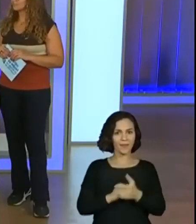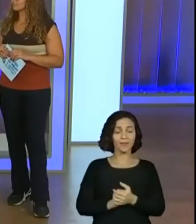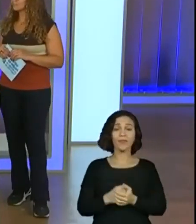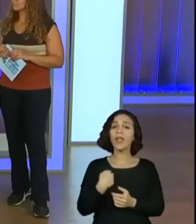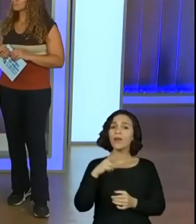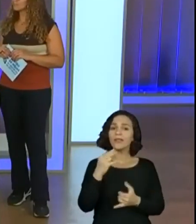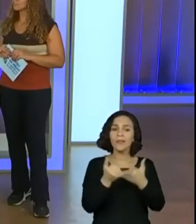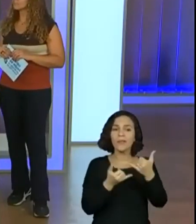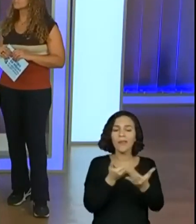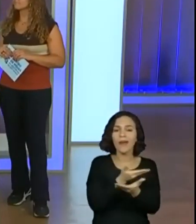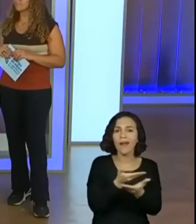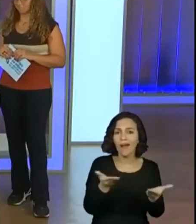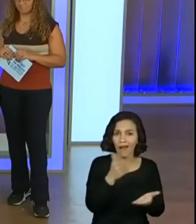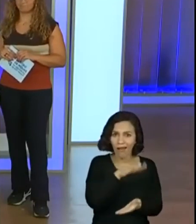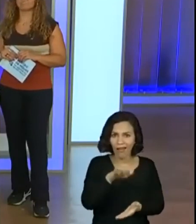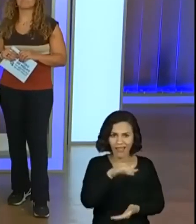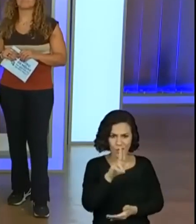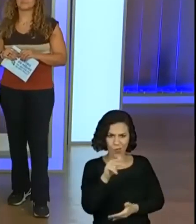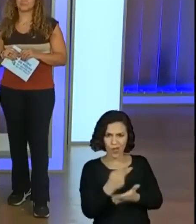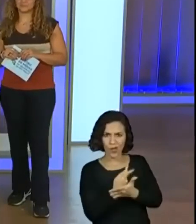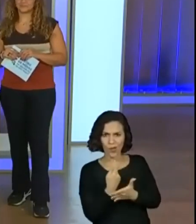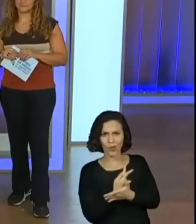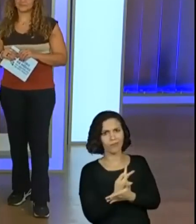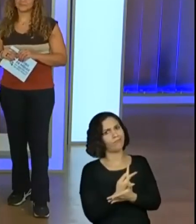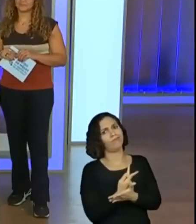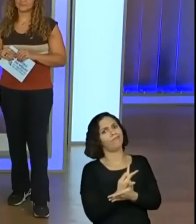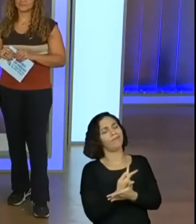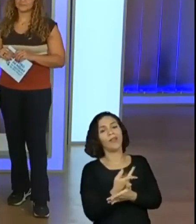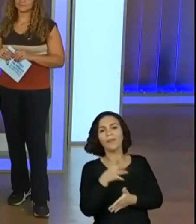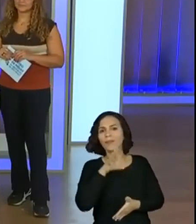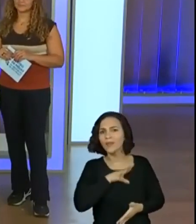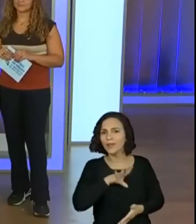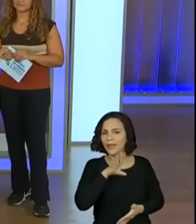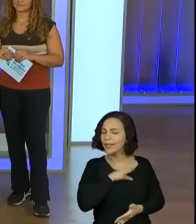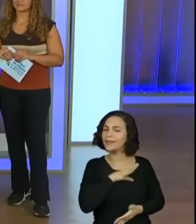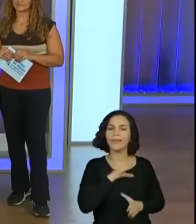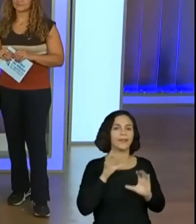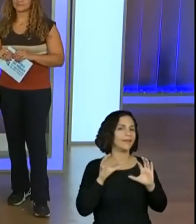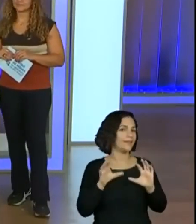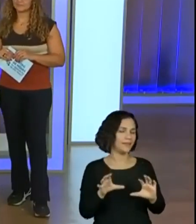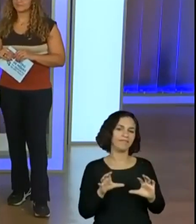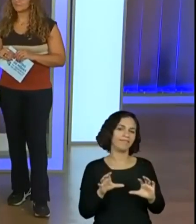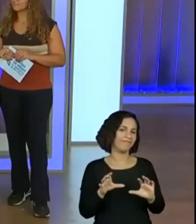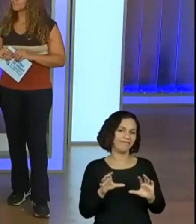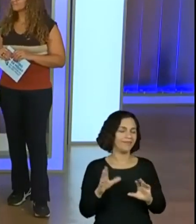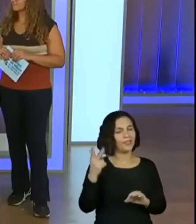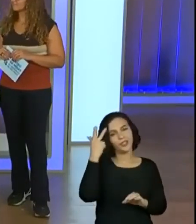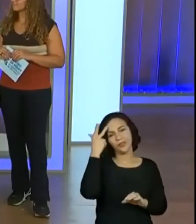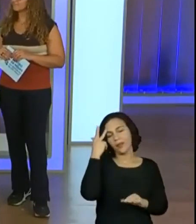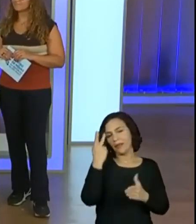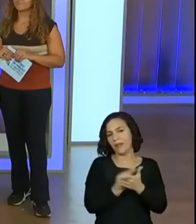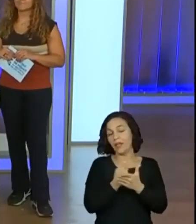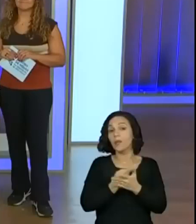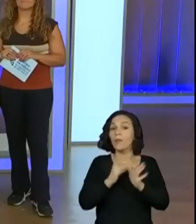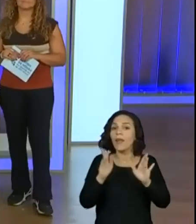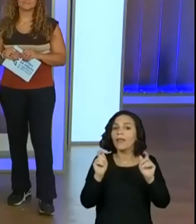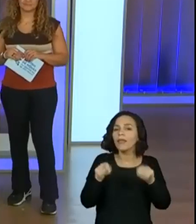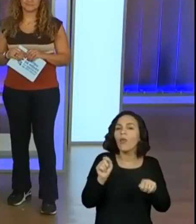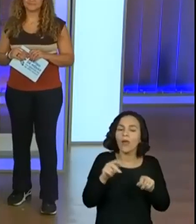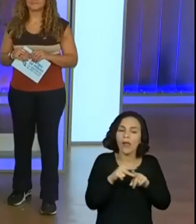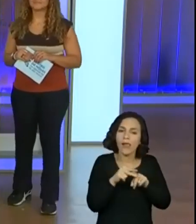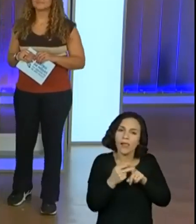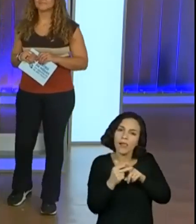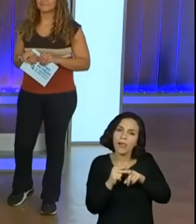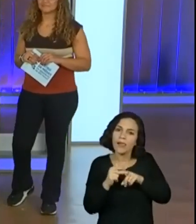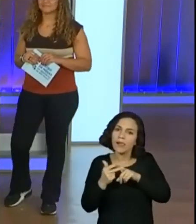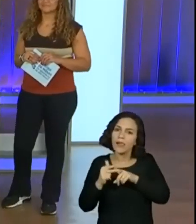né? Quem nunca errou que atire a primeira pedra na língua portuguesa, não tem como. Mas a gente tem como ir melhorando. Isso